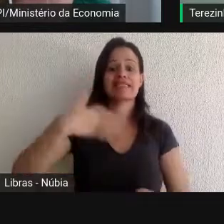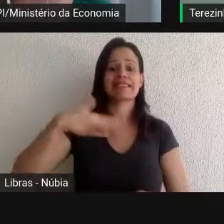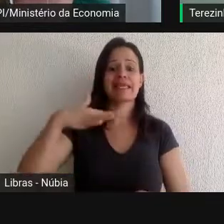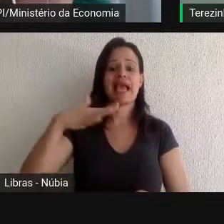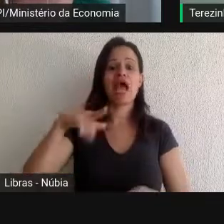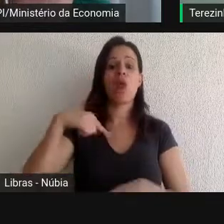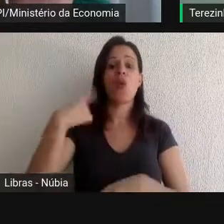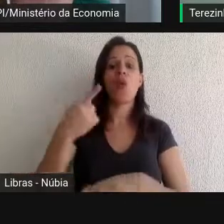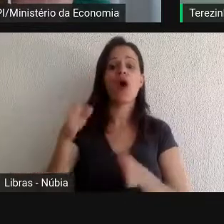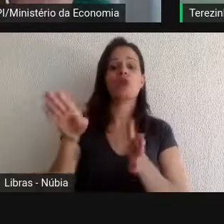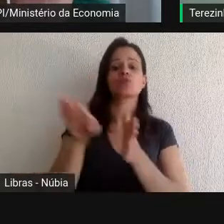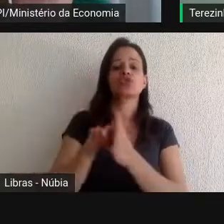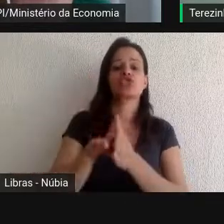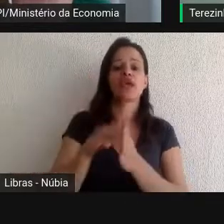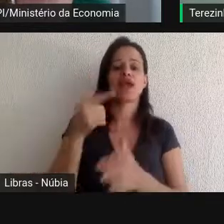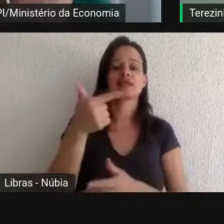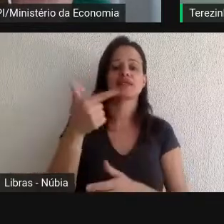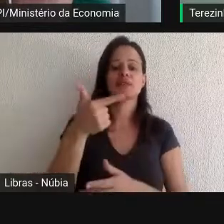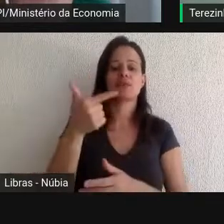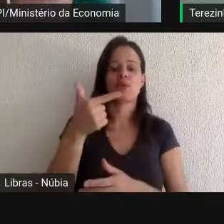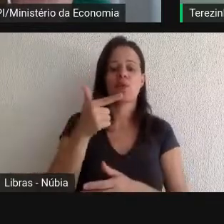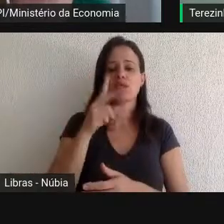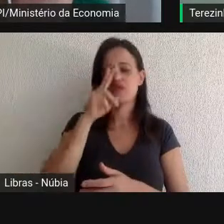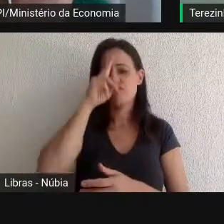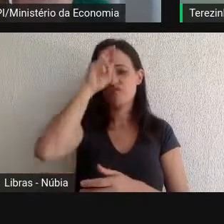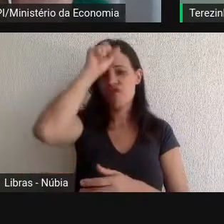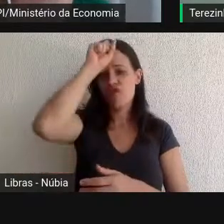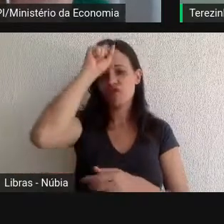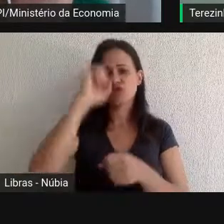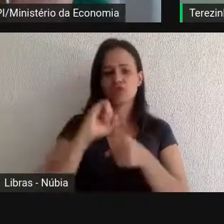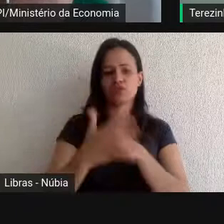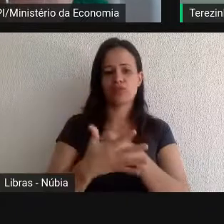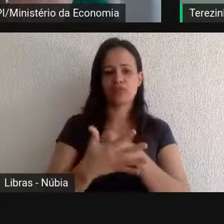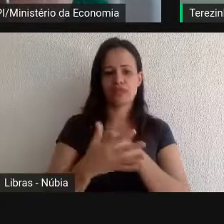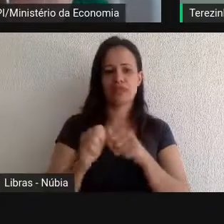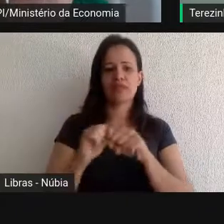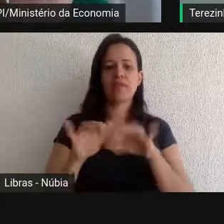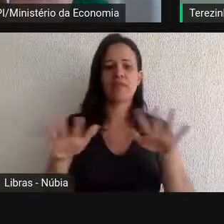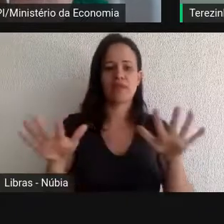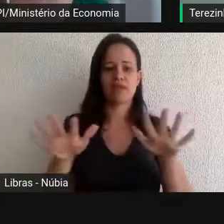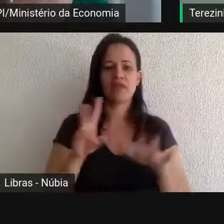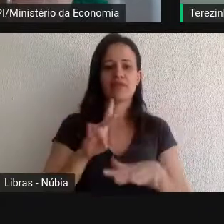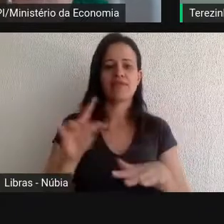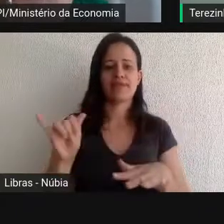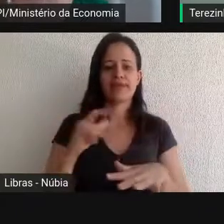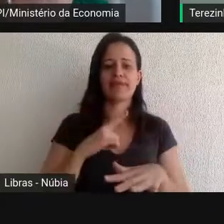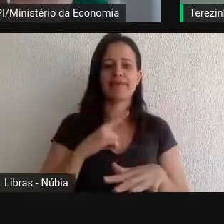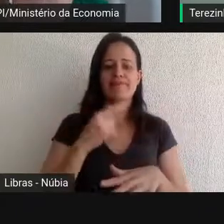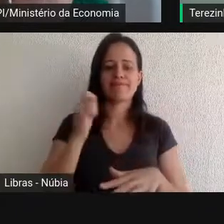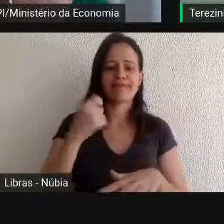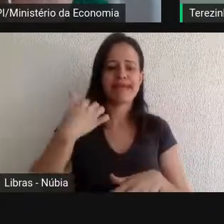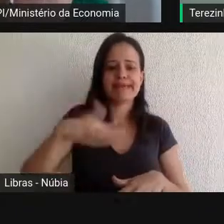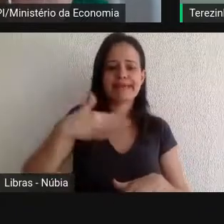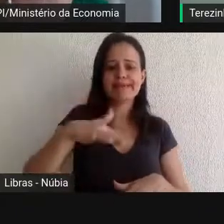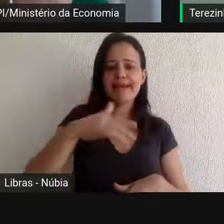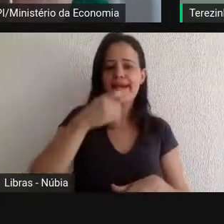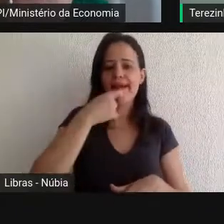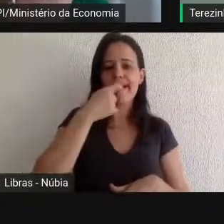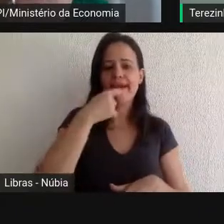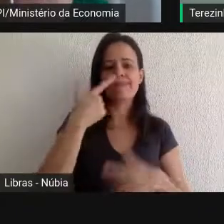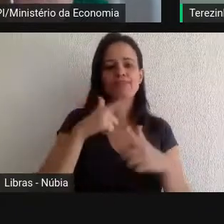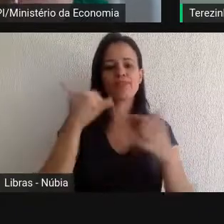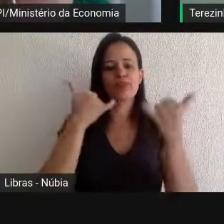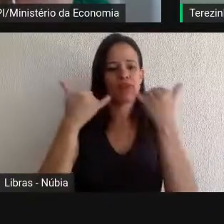né? Lógico que tem muitas questões que você provavelmente não tem informação